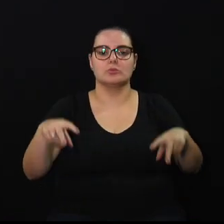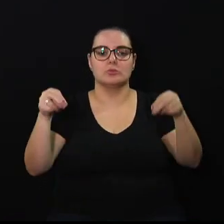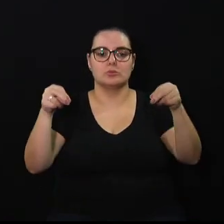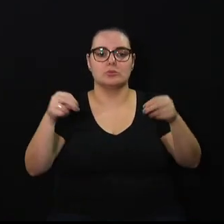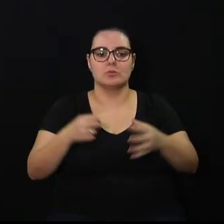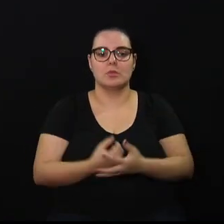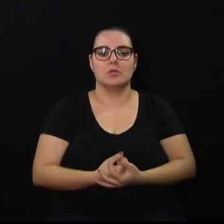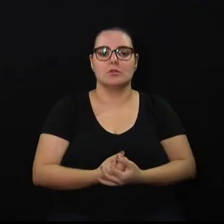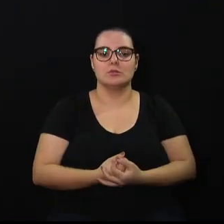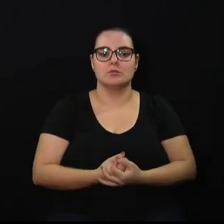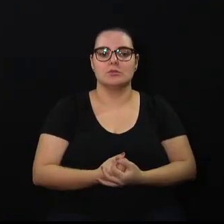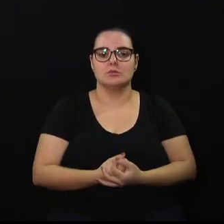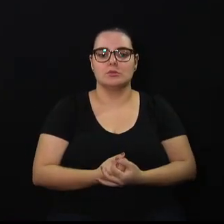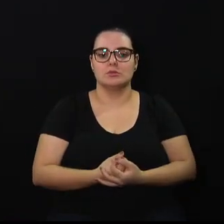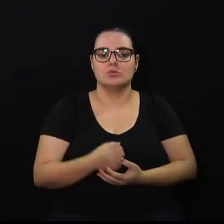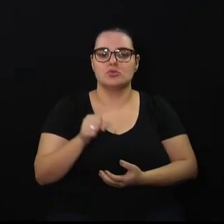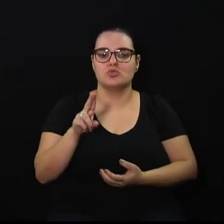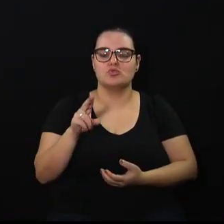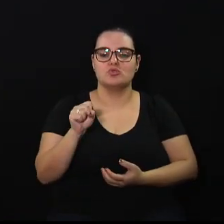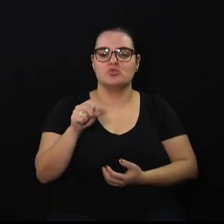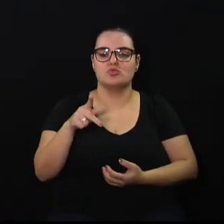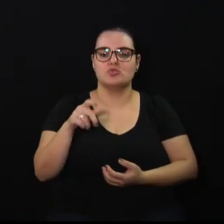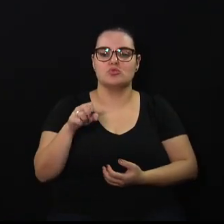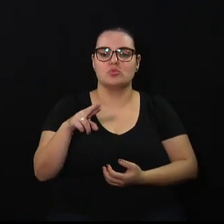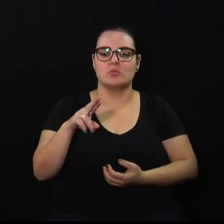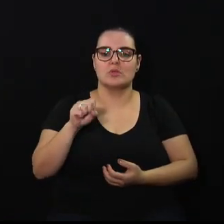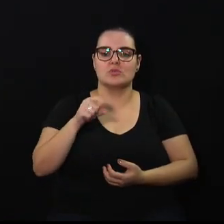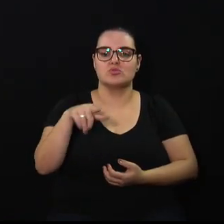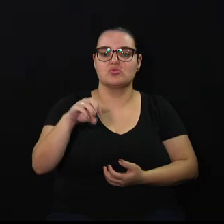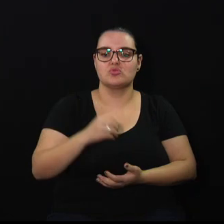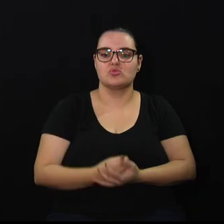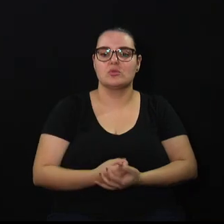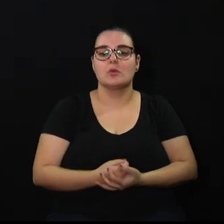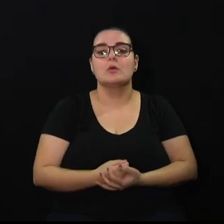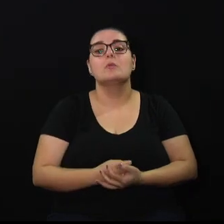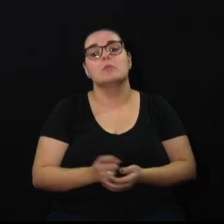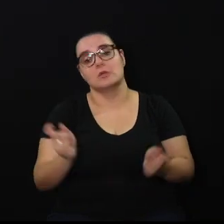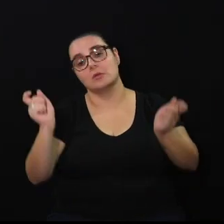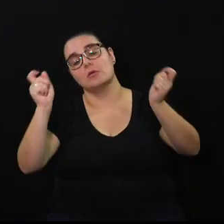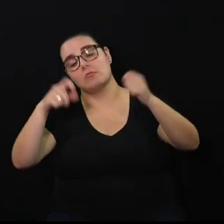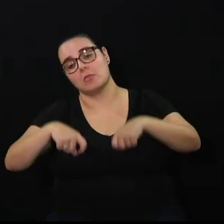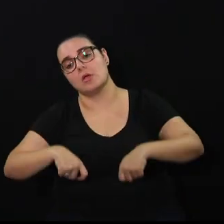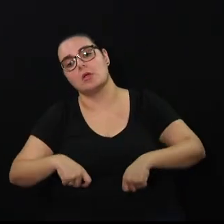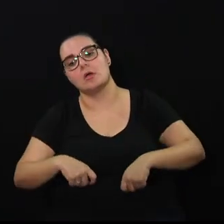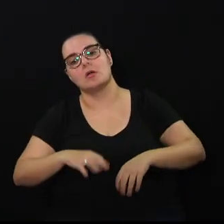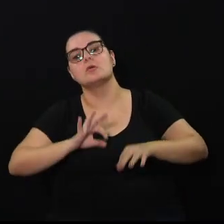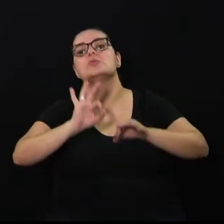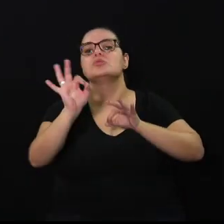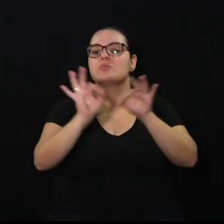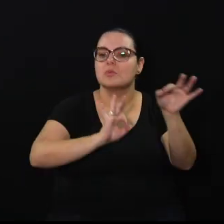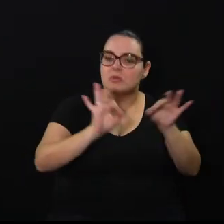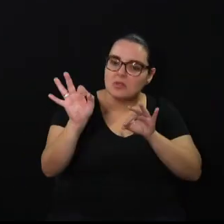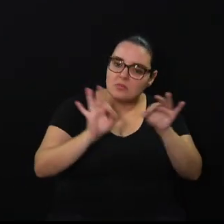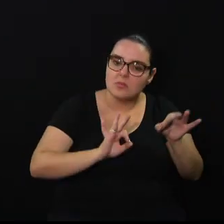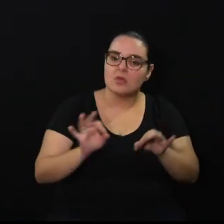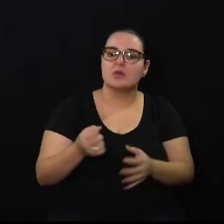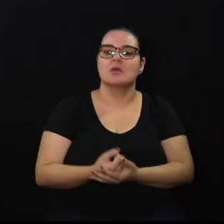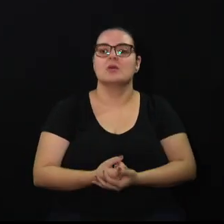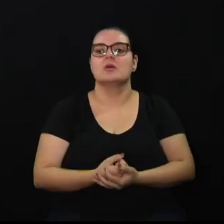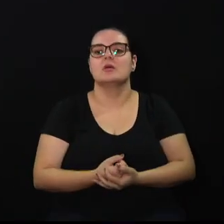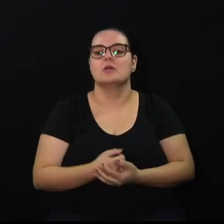mas eles são também capazes da gente a elaborar e